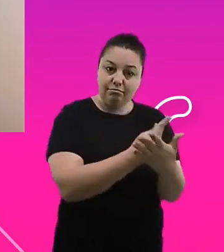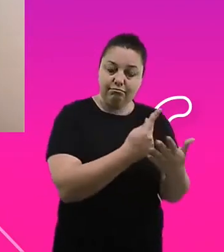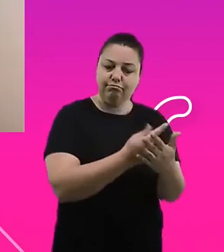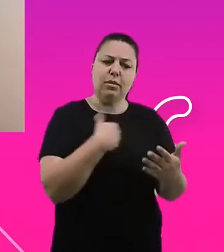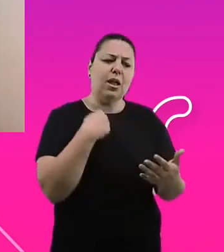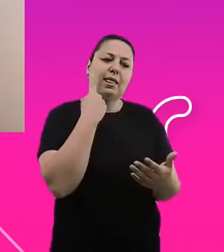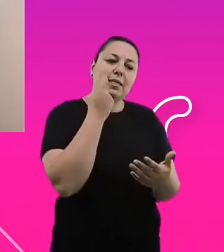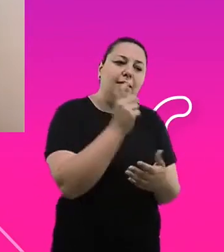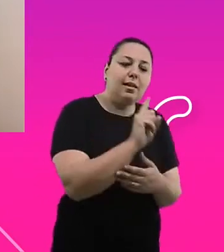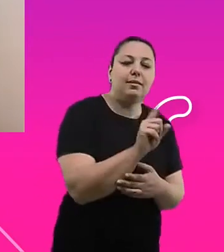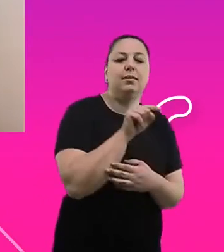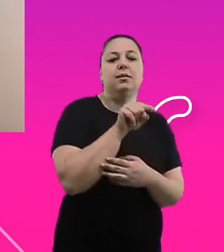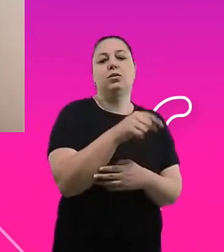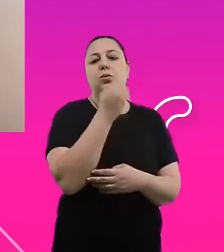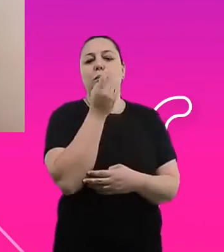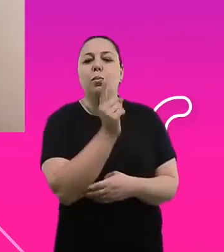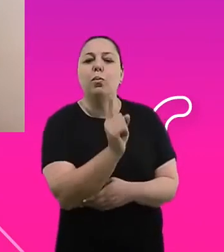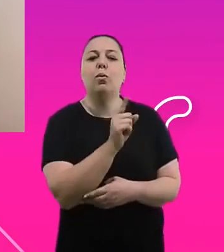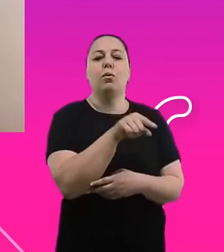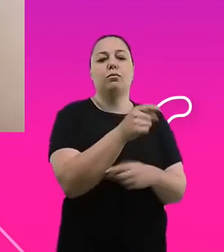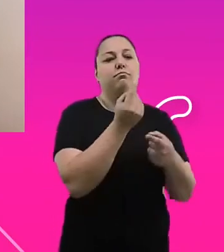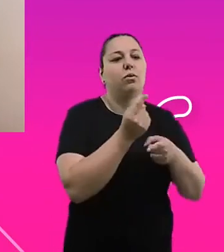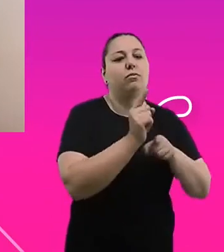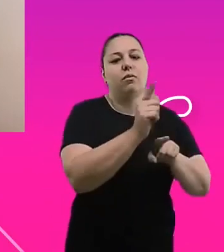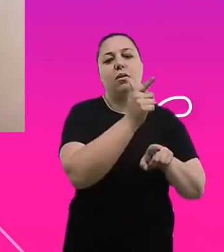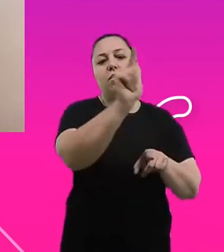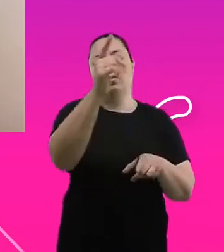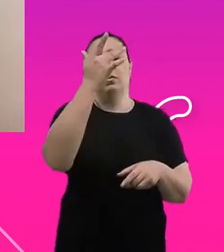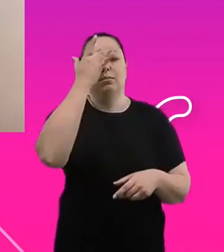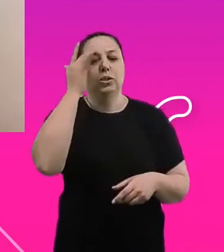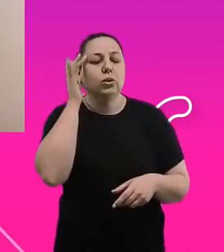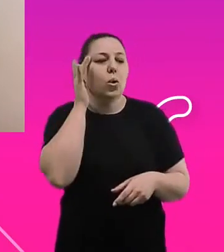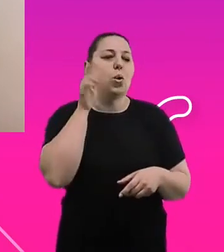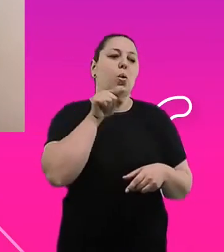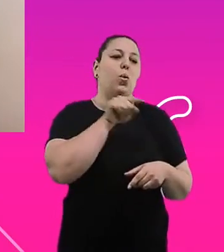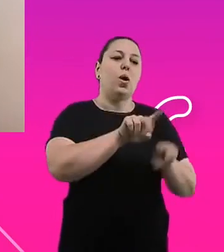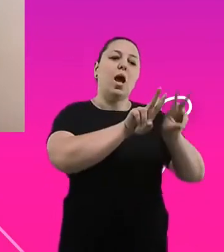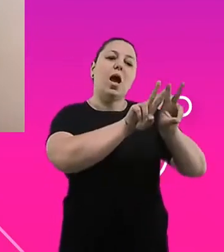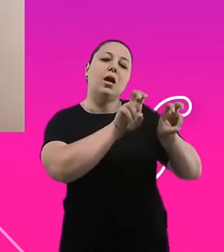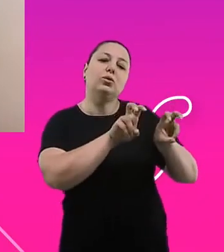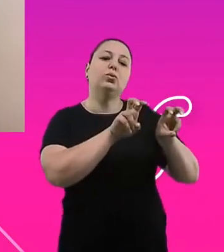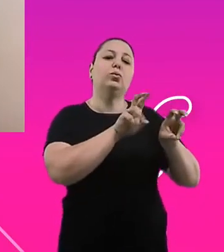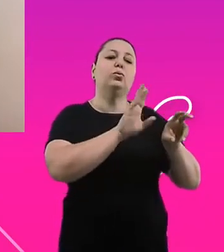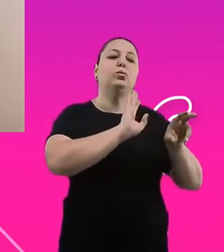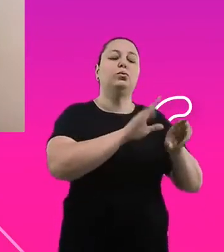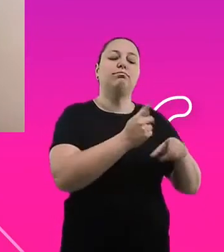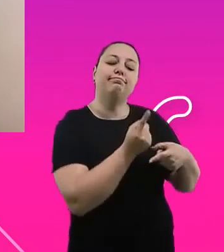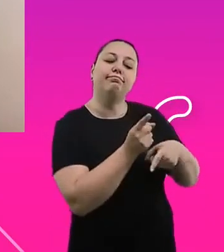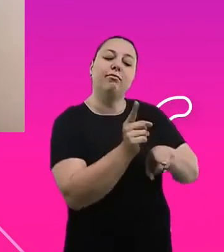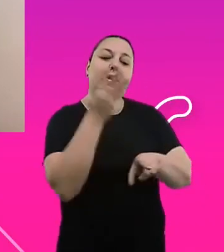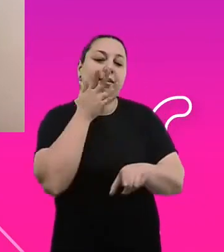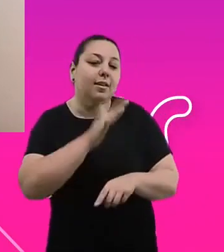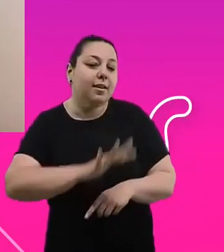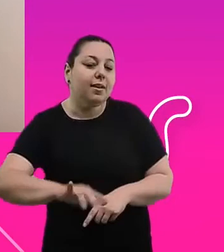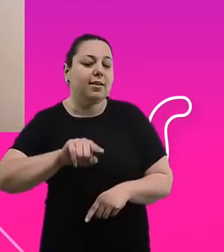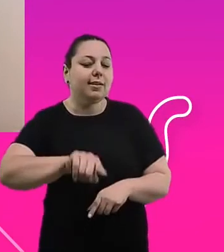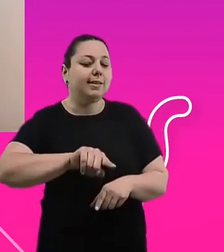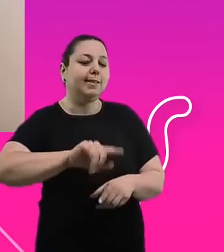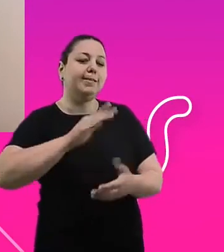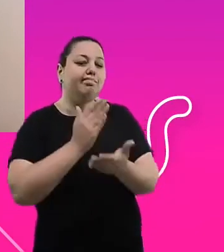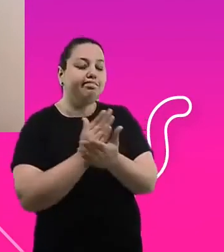fazendo mal, isso está pegando crianças e deixando elas doentes, está deixando as